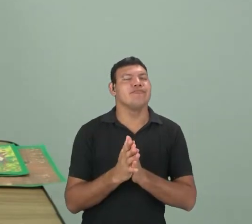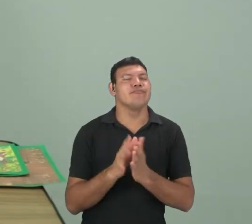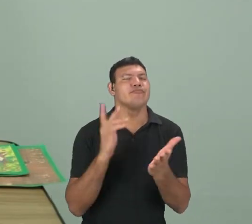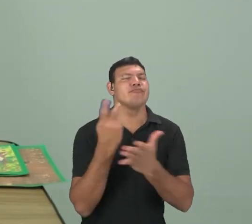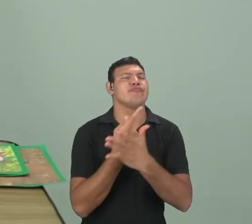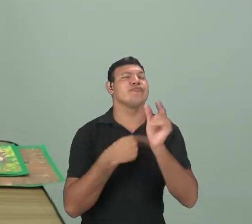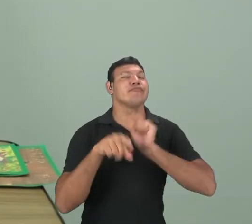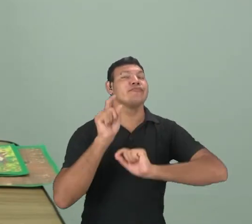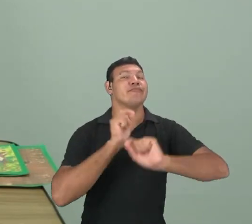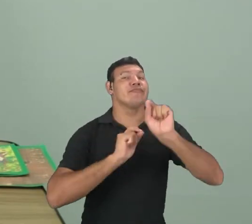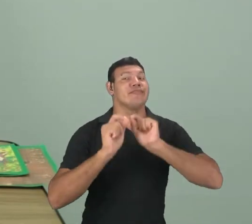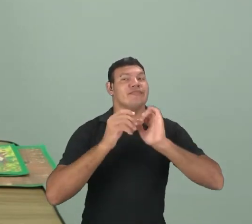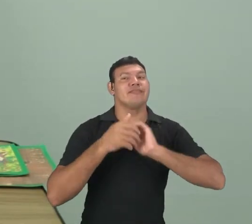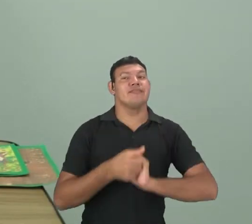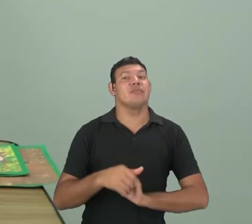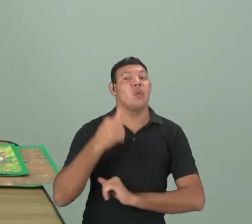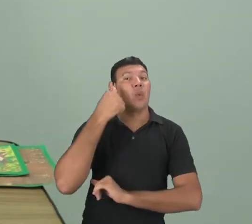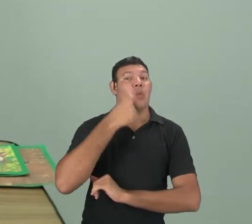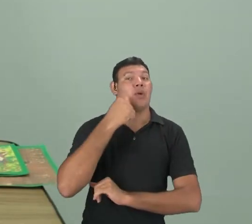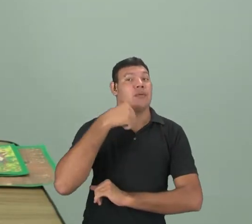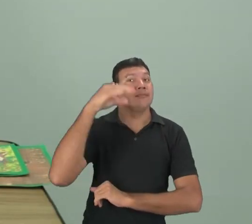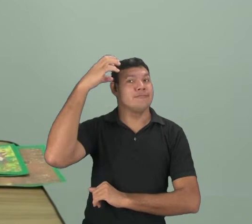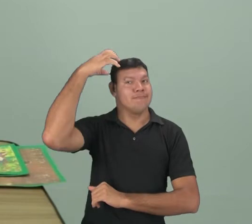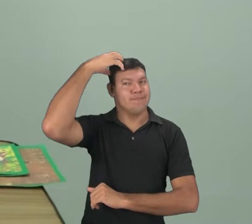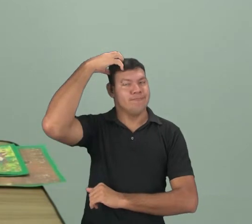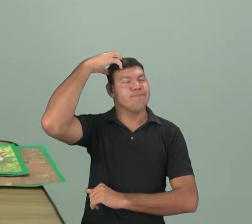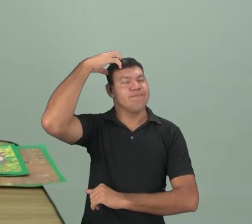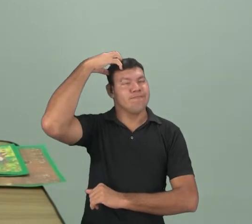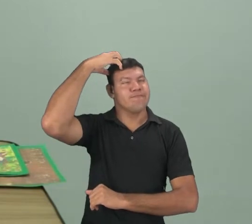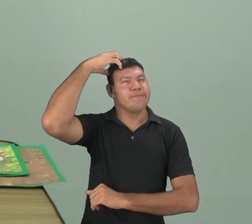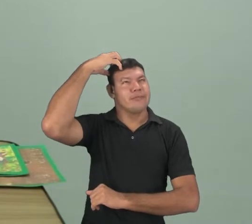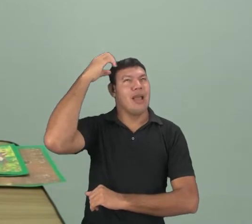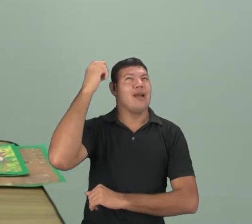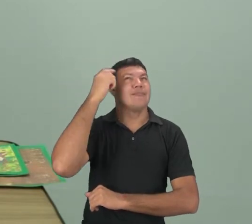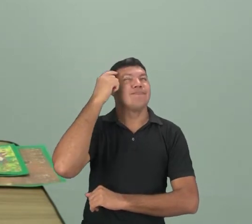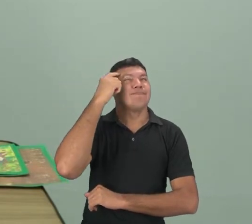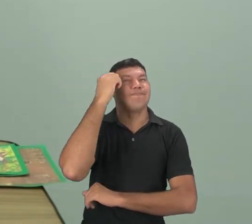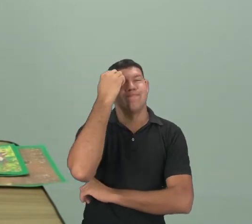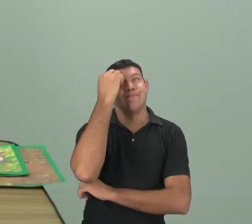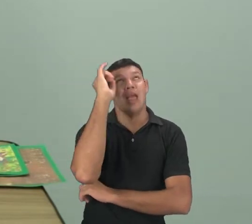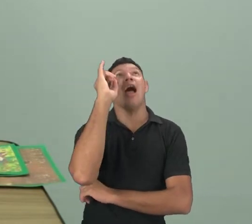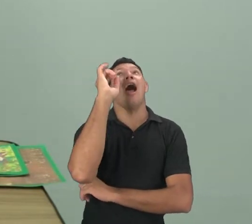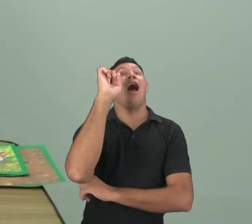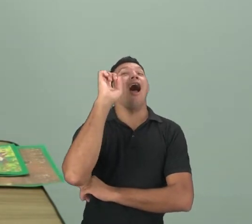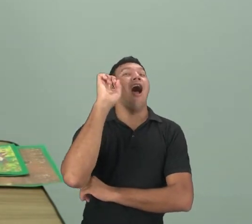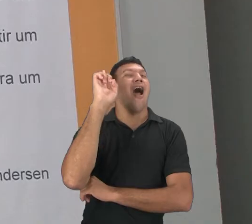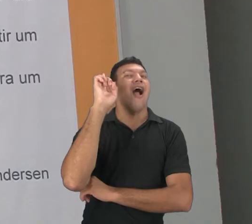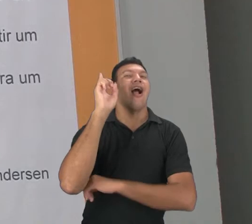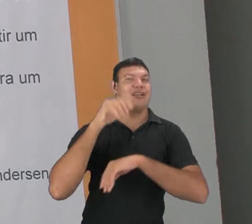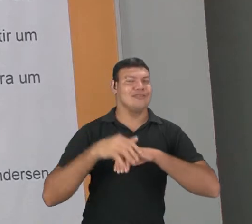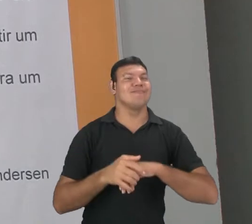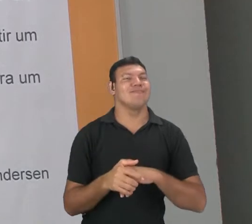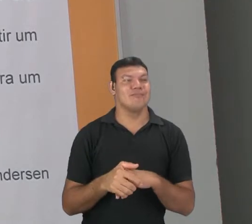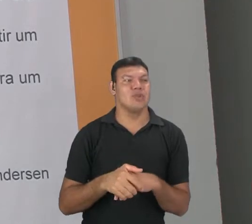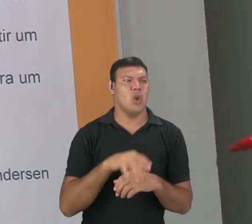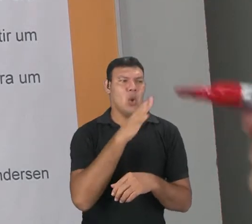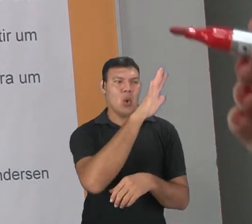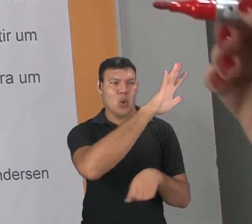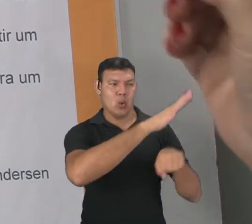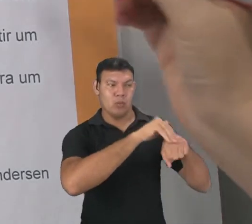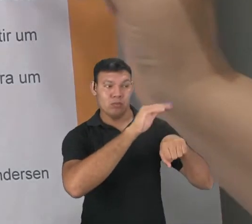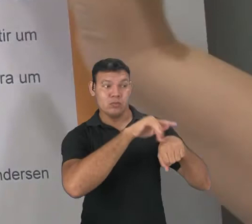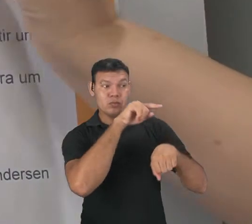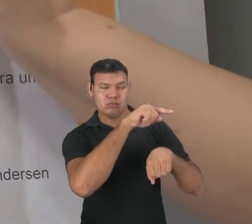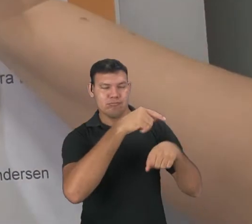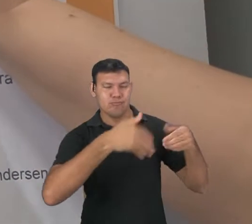aconteceu, né? A rainha teve uma ideia. Qual foi a ideia? Pediu para a empregada de